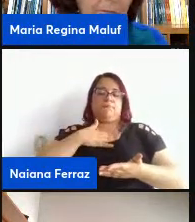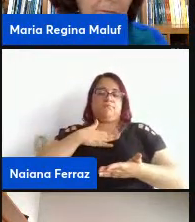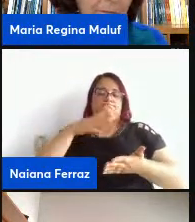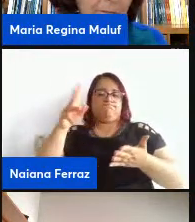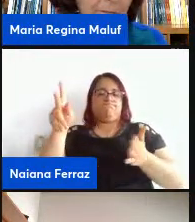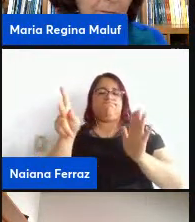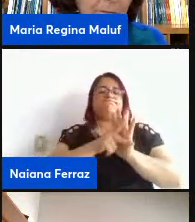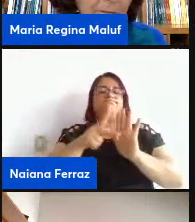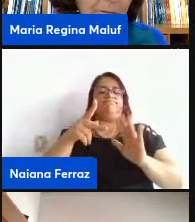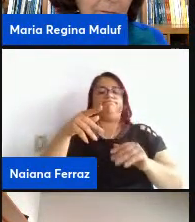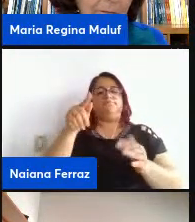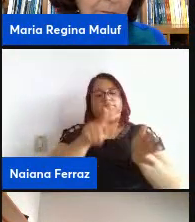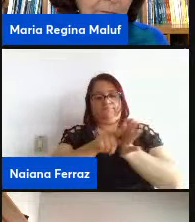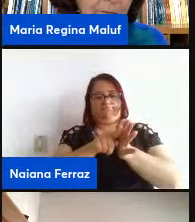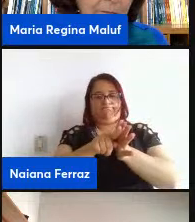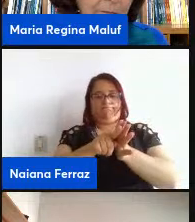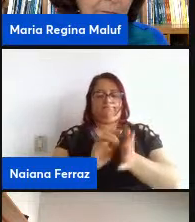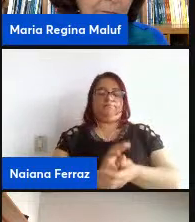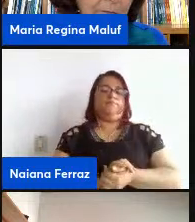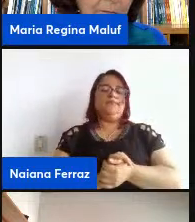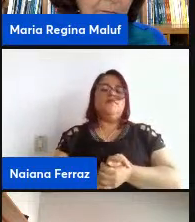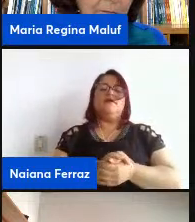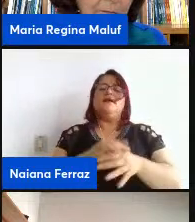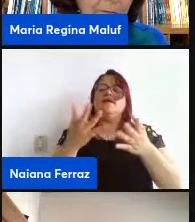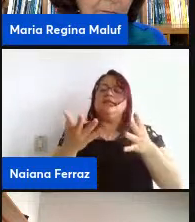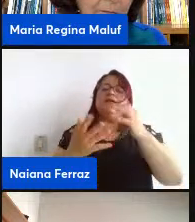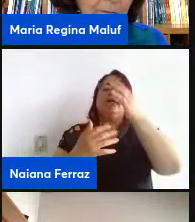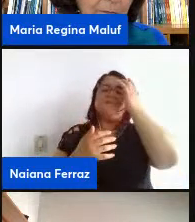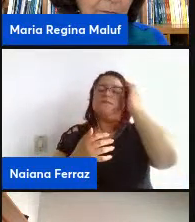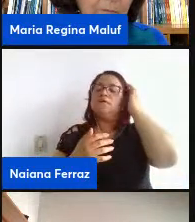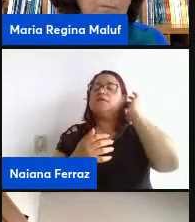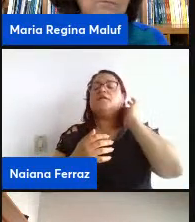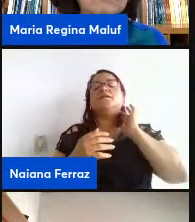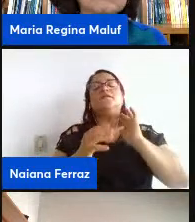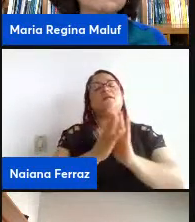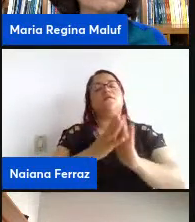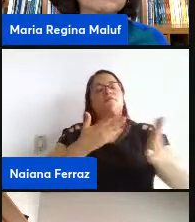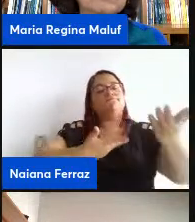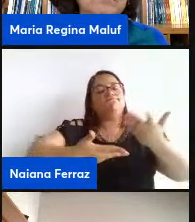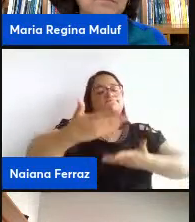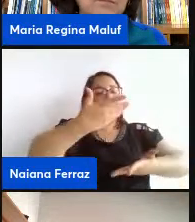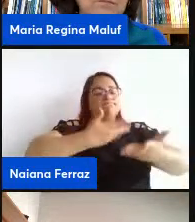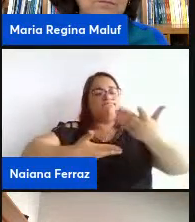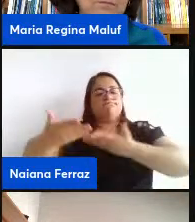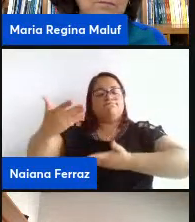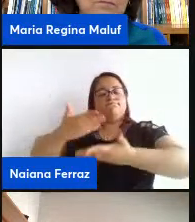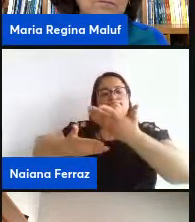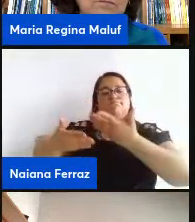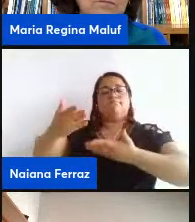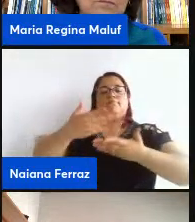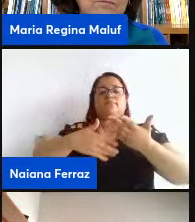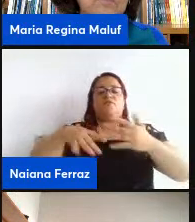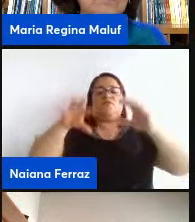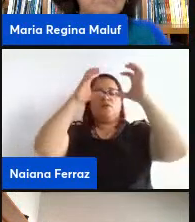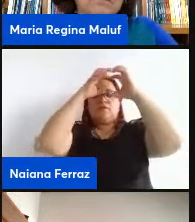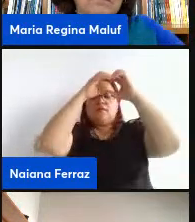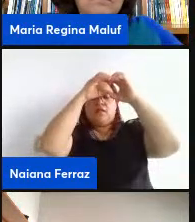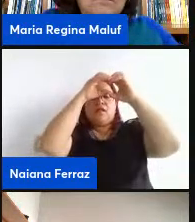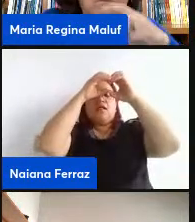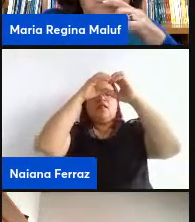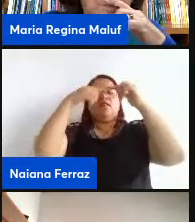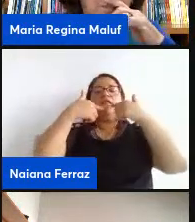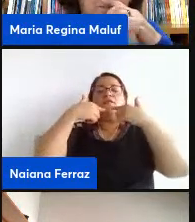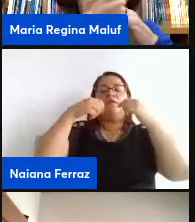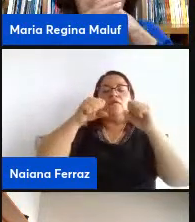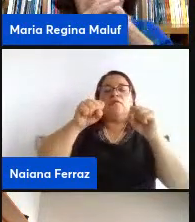com a neurociência da linguagem, com a neurociência cognitiva, né? Procurando ali, né, entender as bases